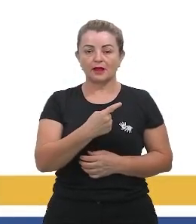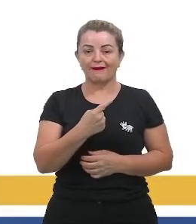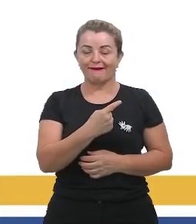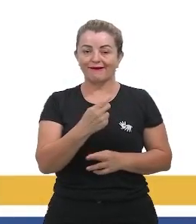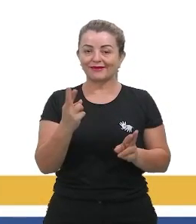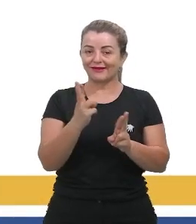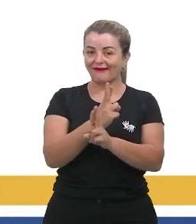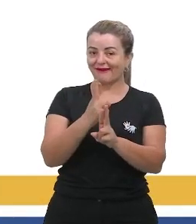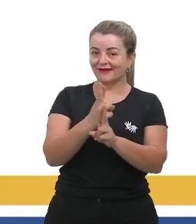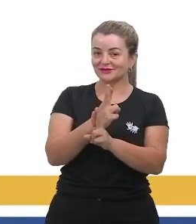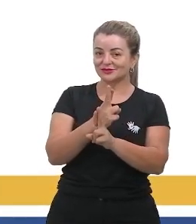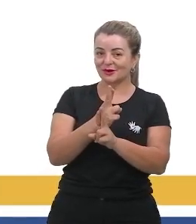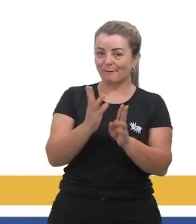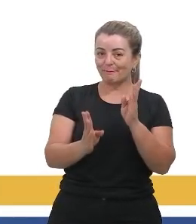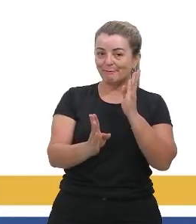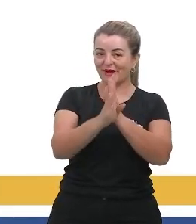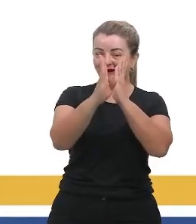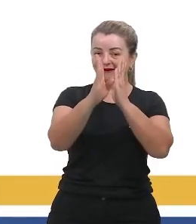já consegue matar a questão já.